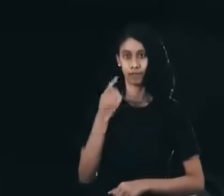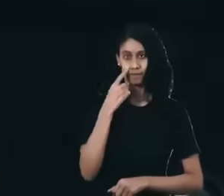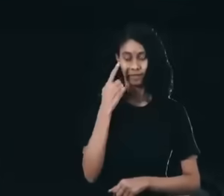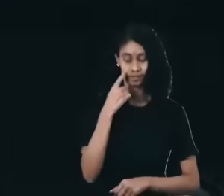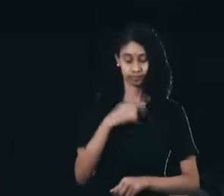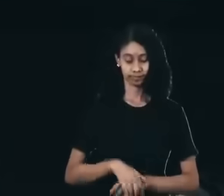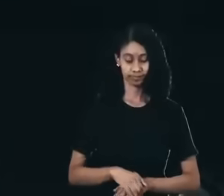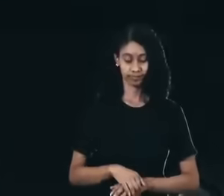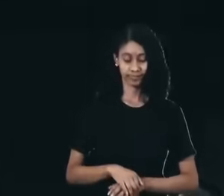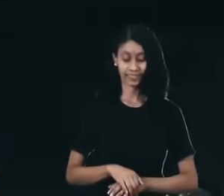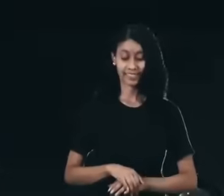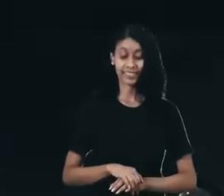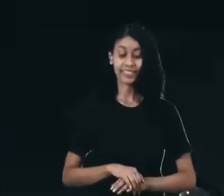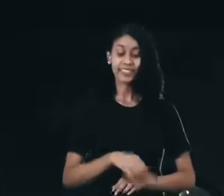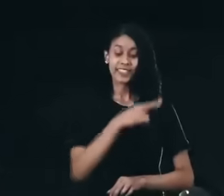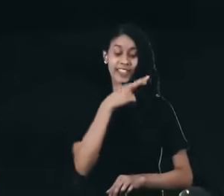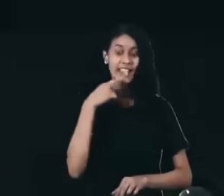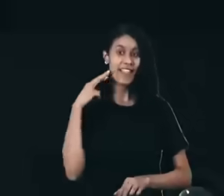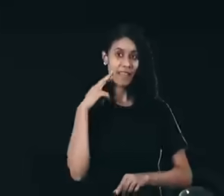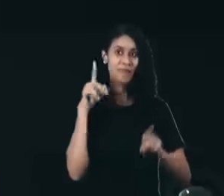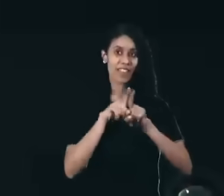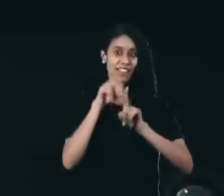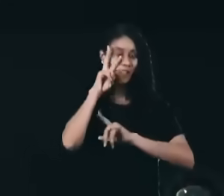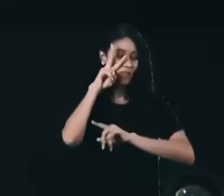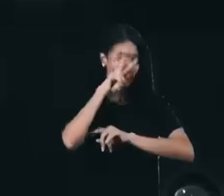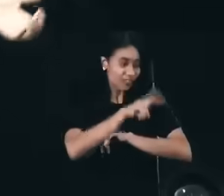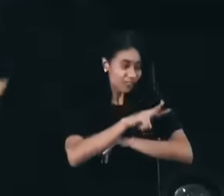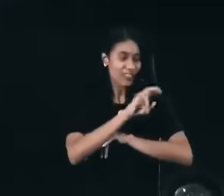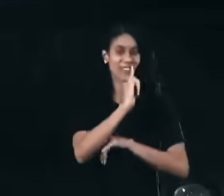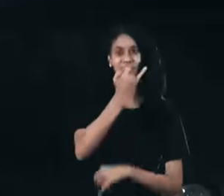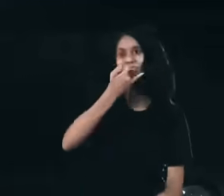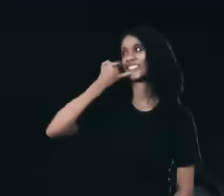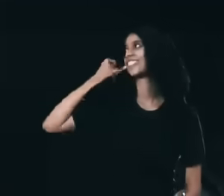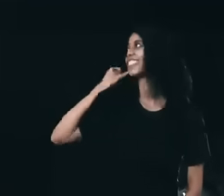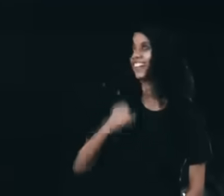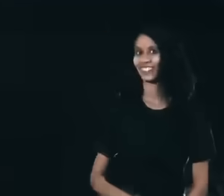Rebeca também ergueu os olhos e viu Isaac.